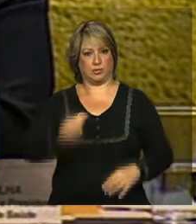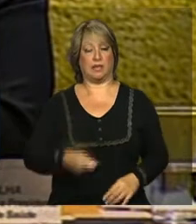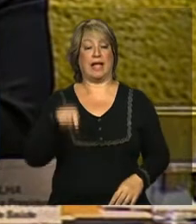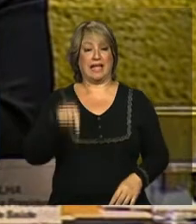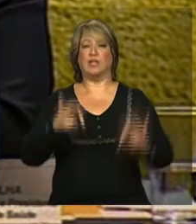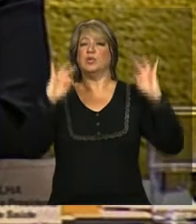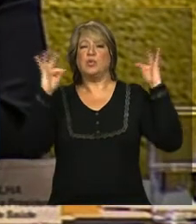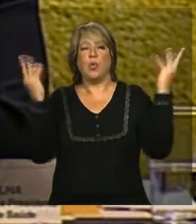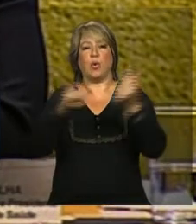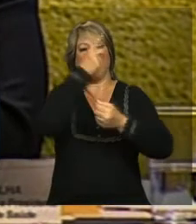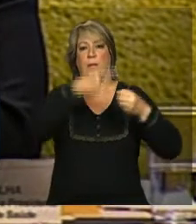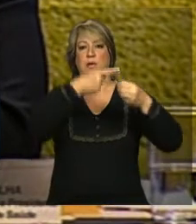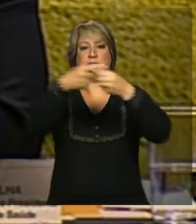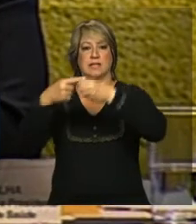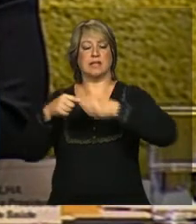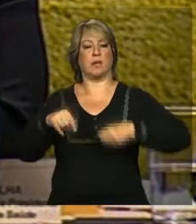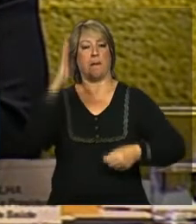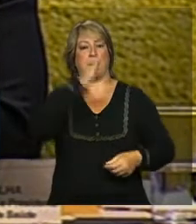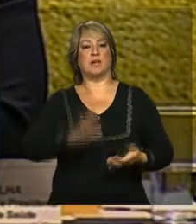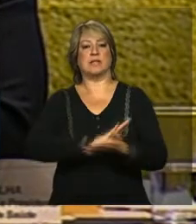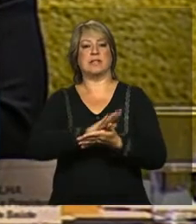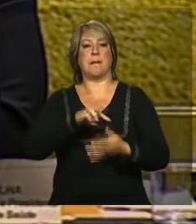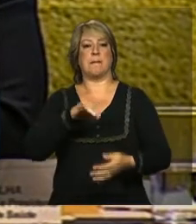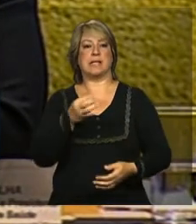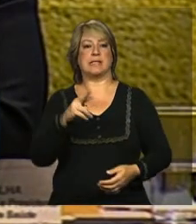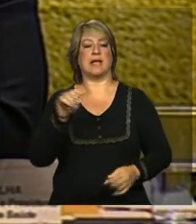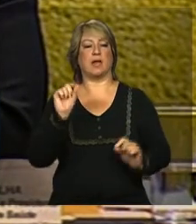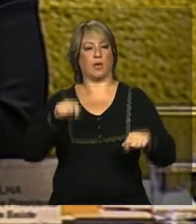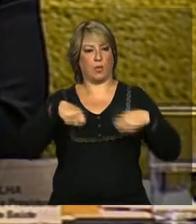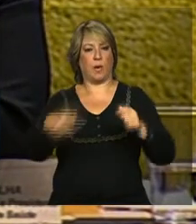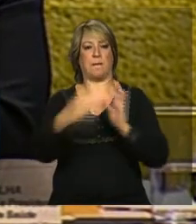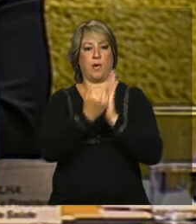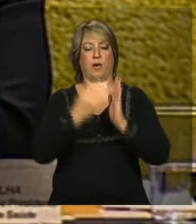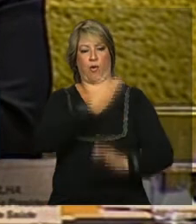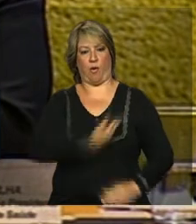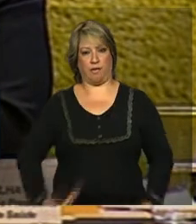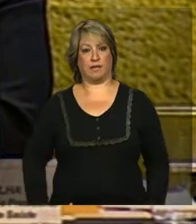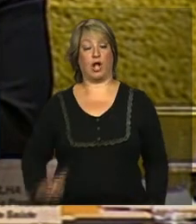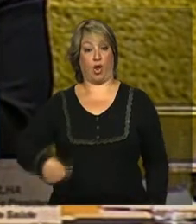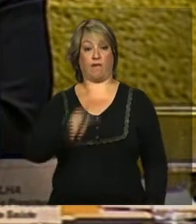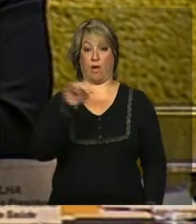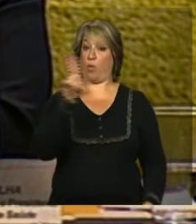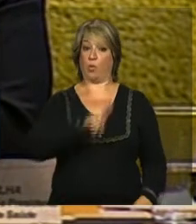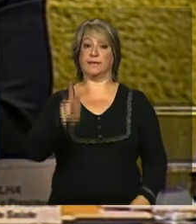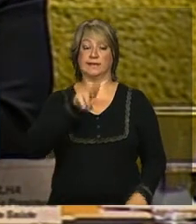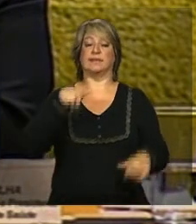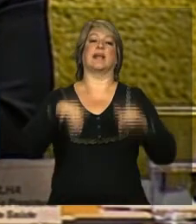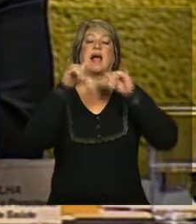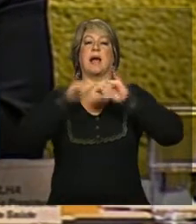todos os municípios do Brasil sem miséria até esse ano em todos os municípios do Brasil sem miséria nós vamos usar a